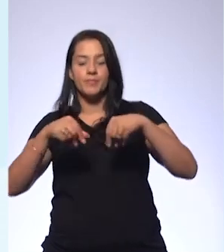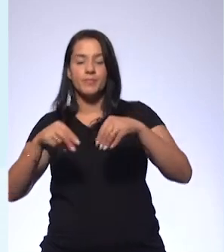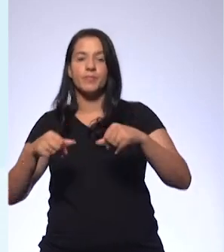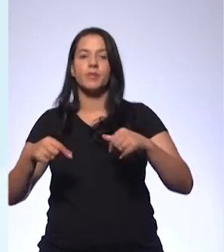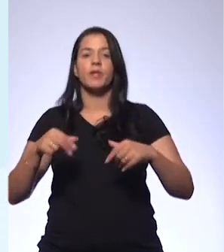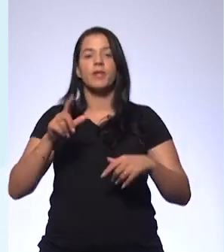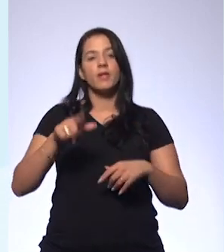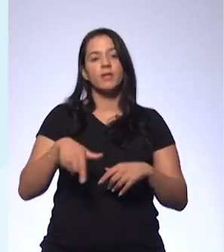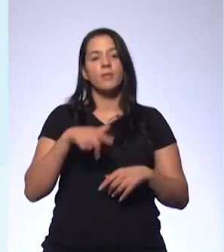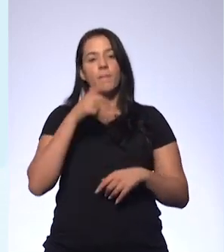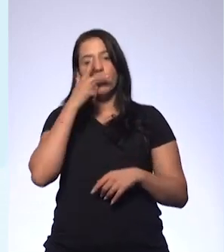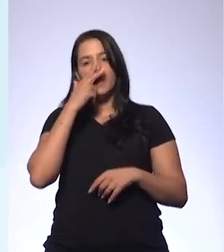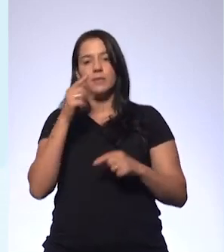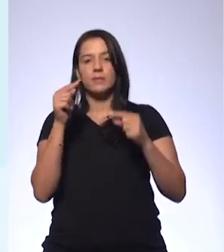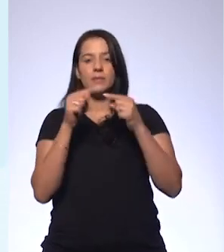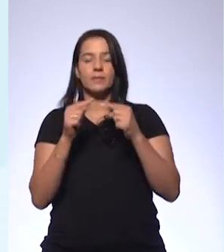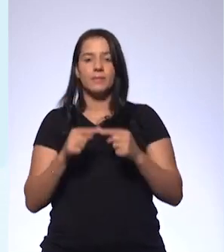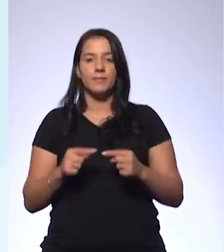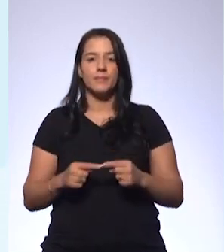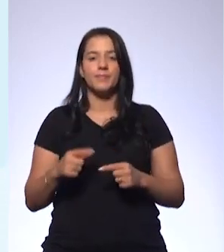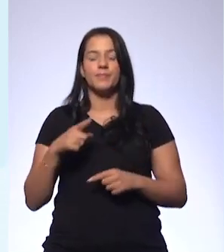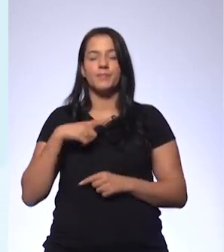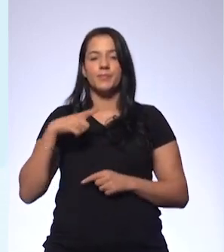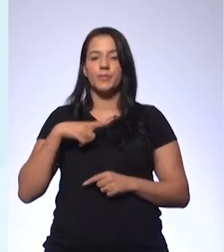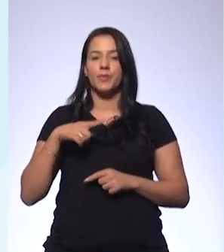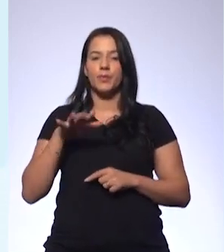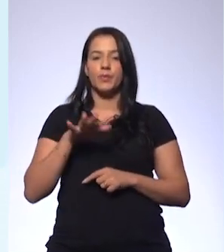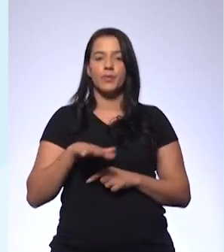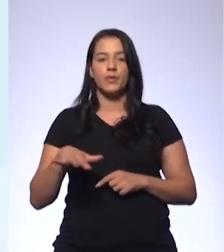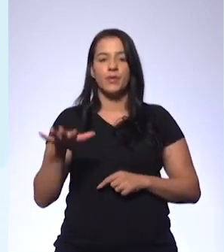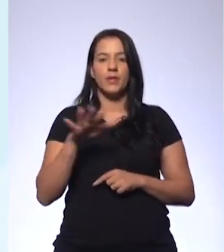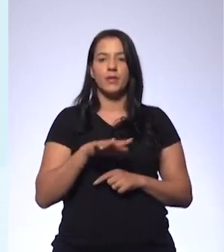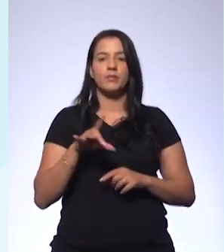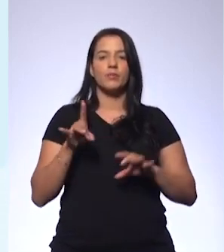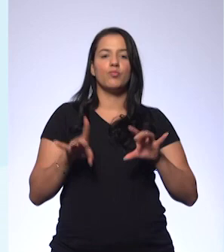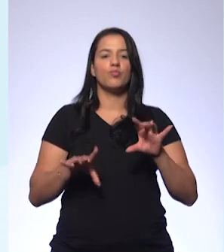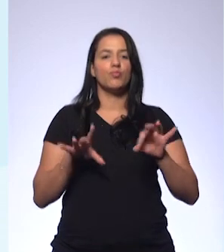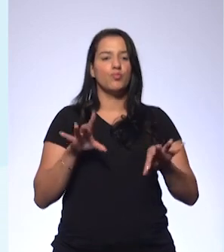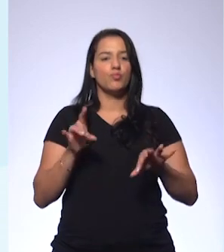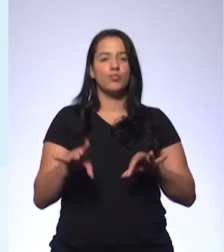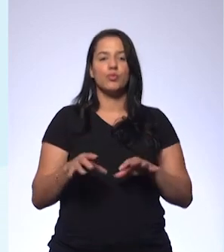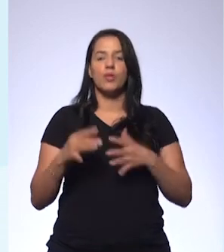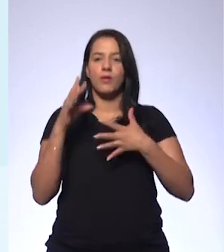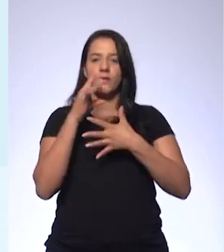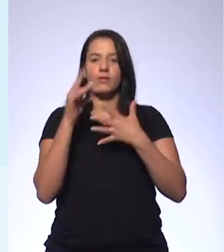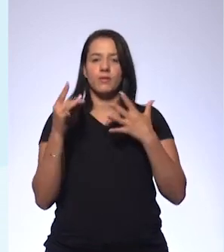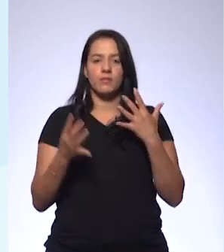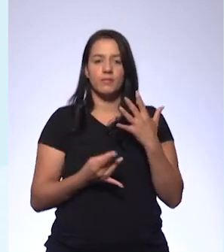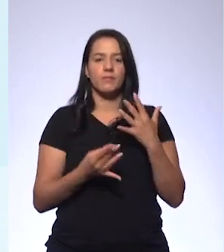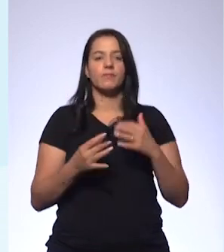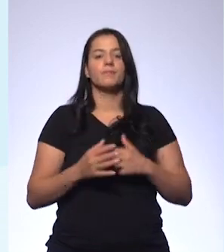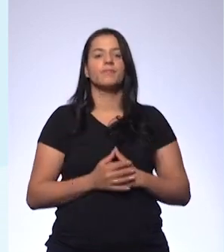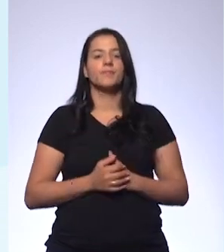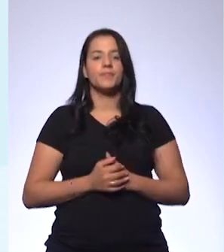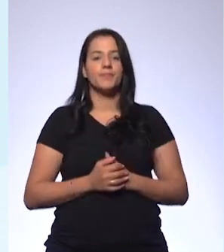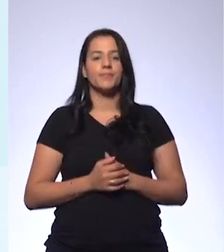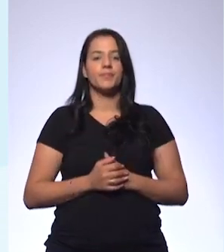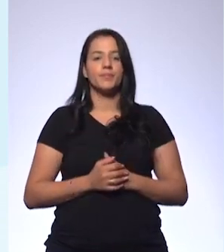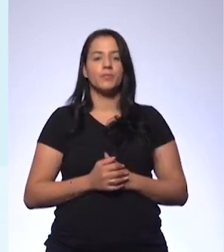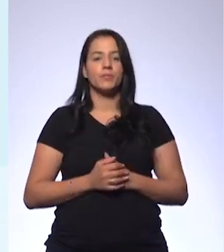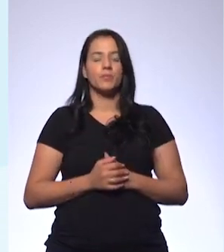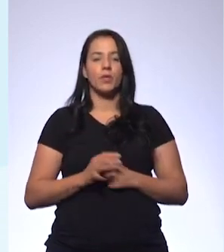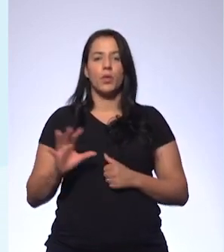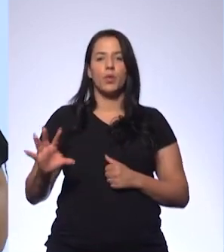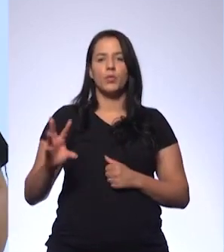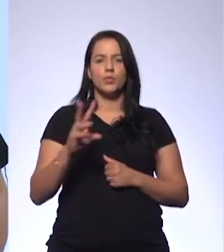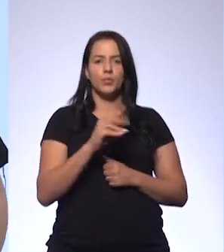são típicos, né? Ou seja, eles estão ali possuindo aqueles conjuntos de características, tá? Então, e